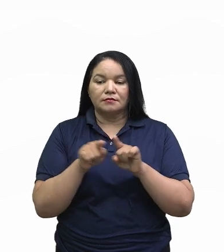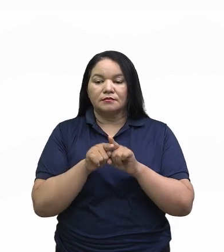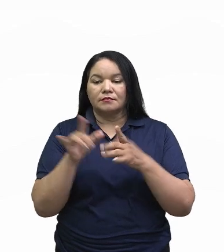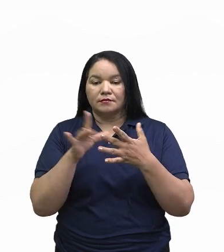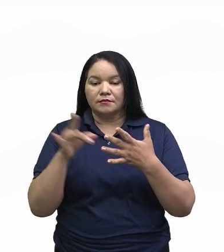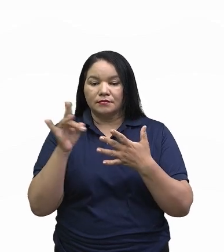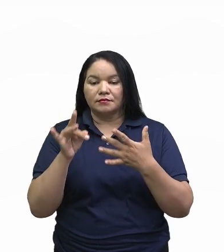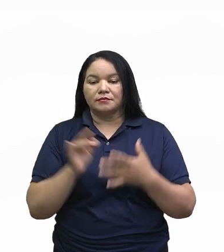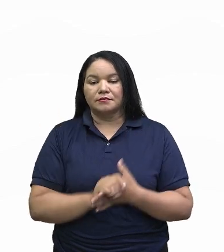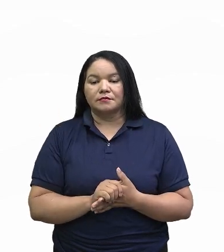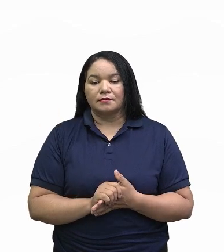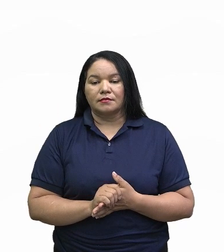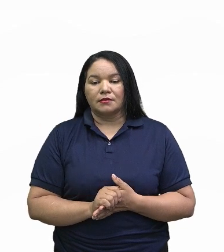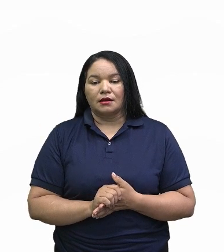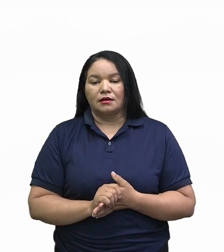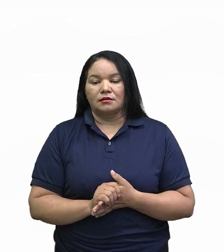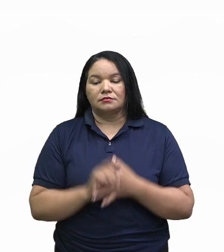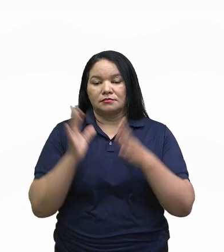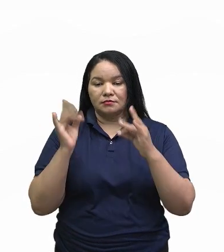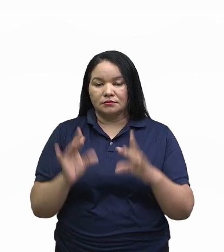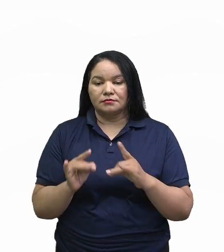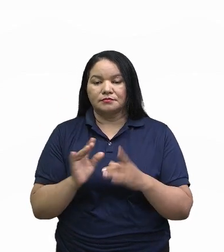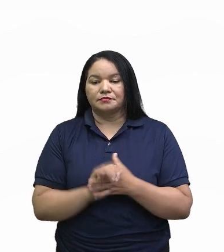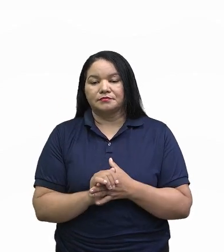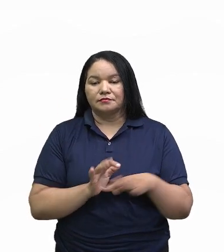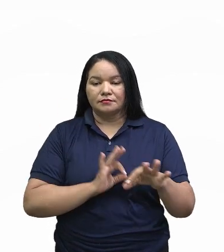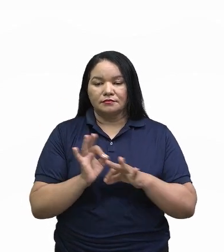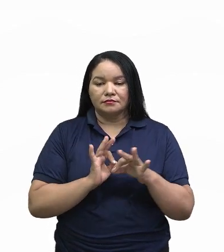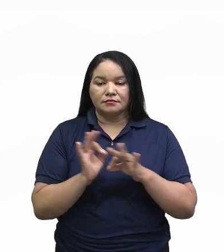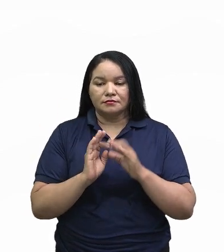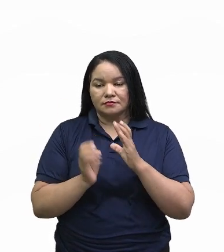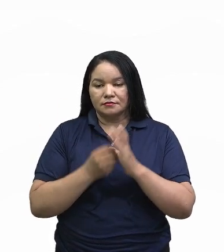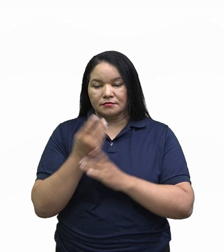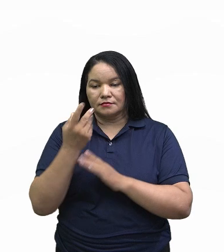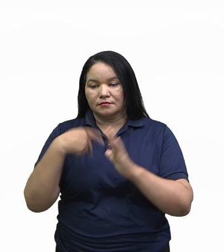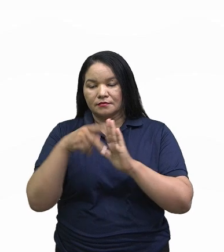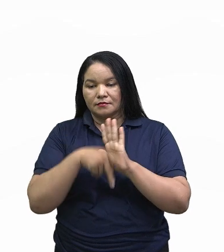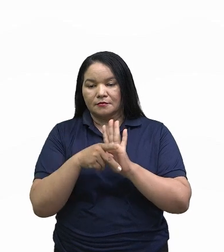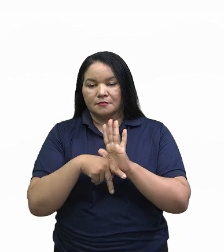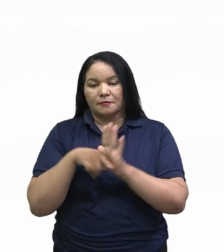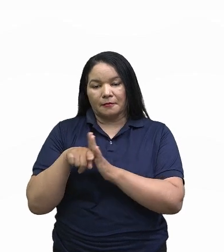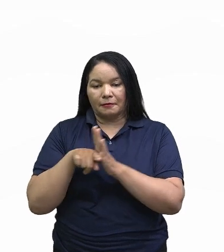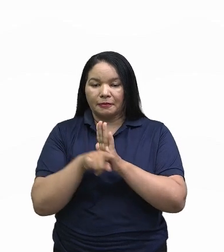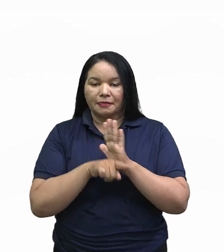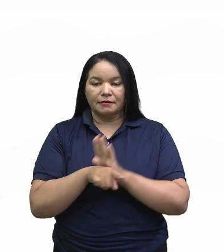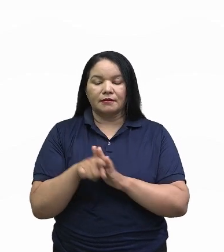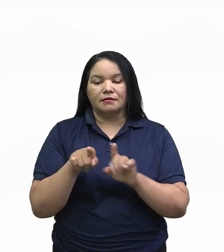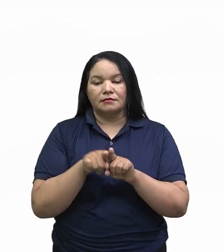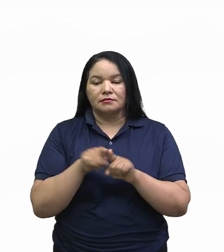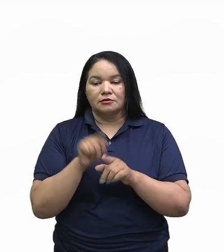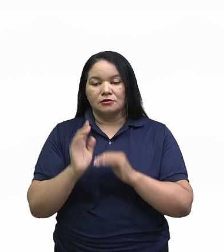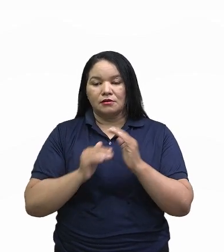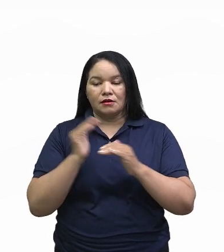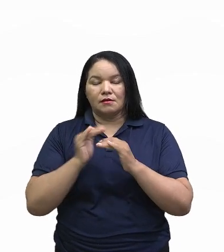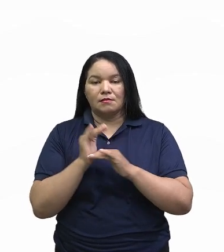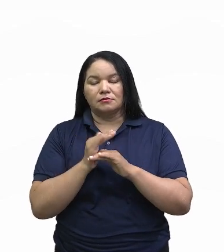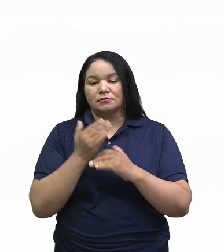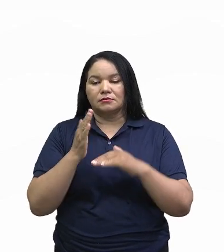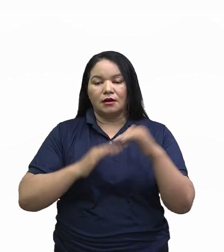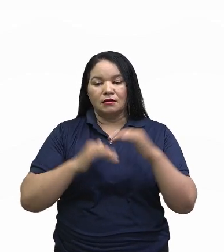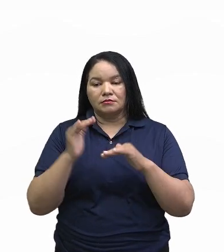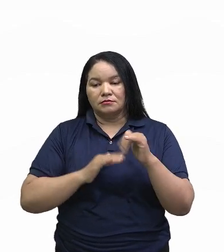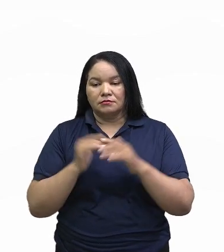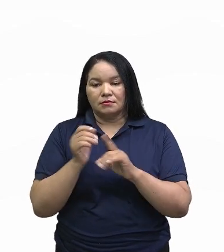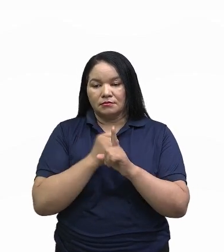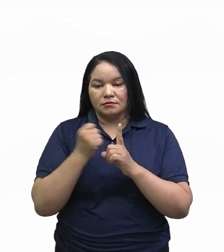linguística semiótica. E o detalhamento, elaboração e produção de projetos de pesquisa que envolvam as práticas sociais